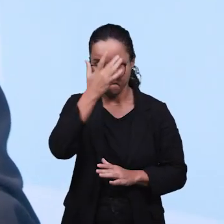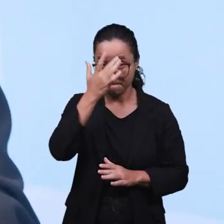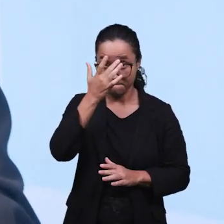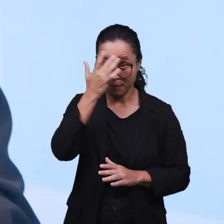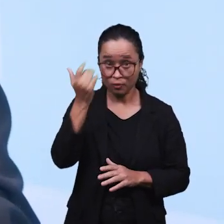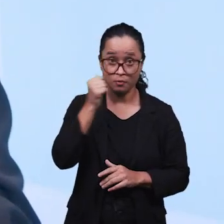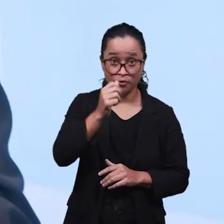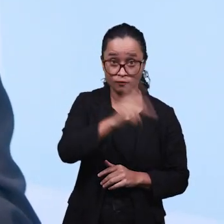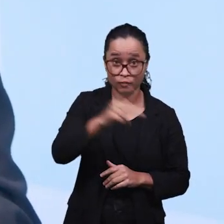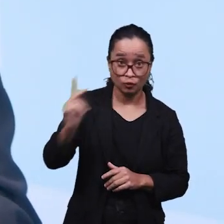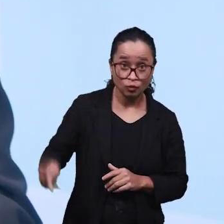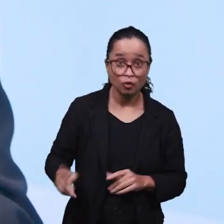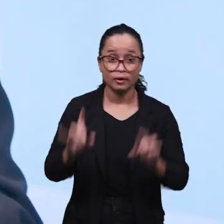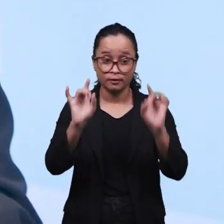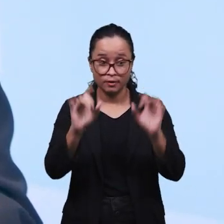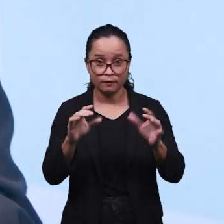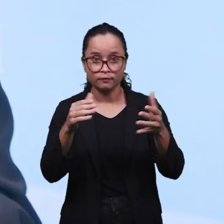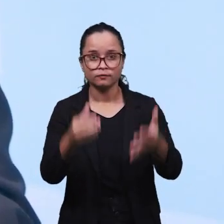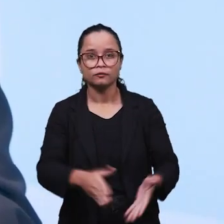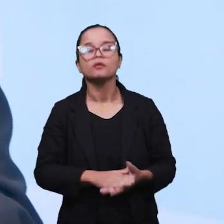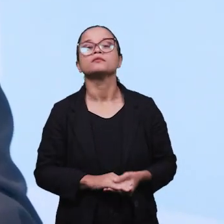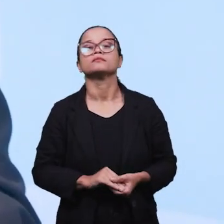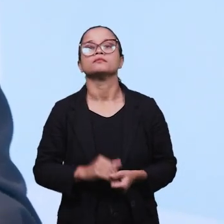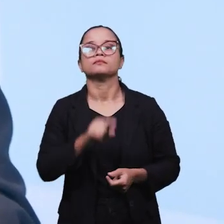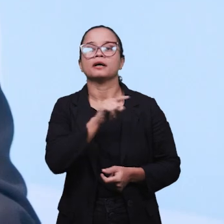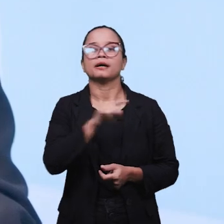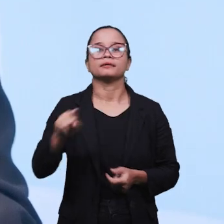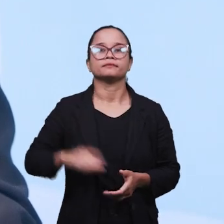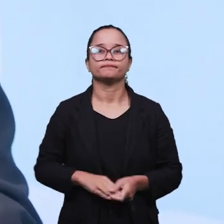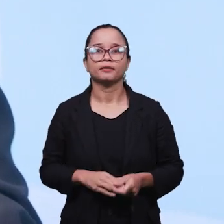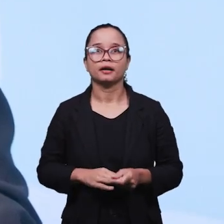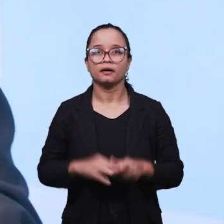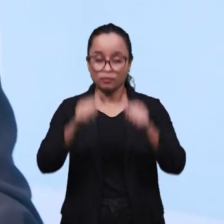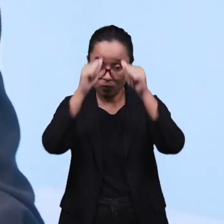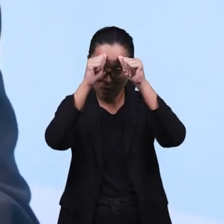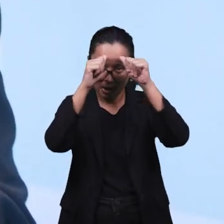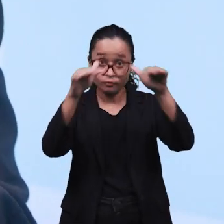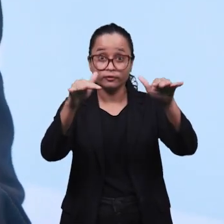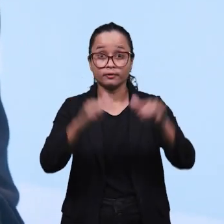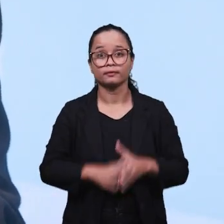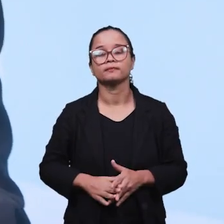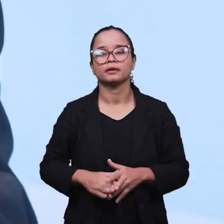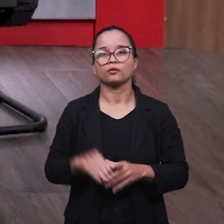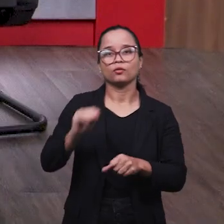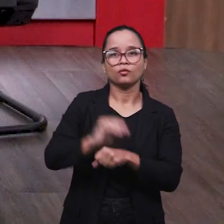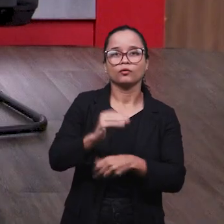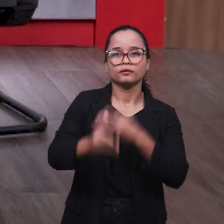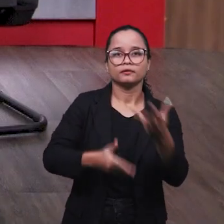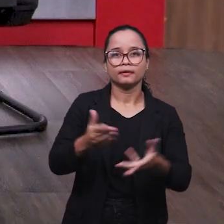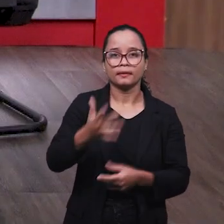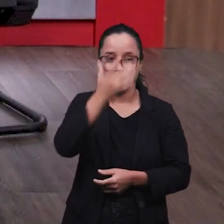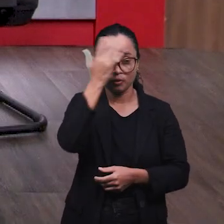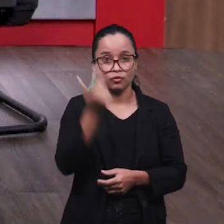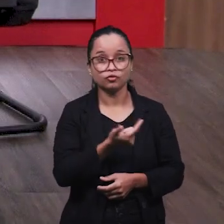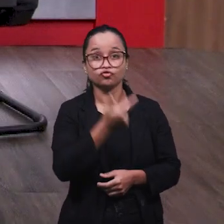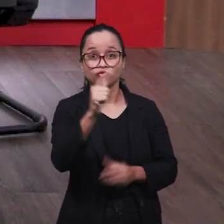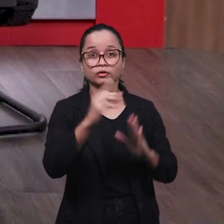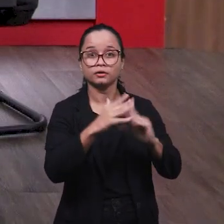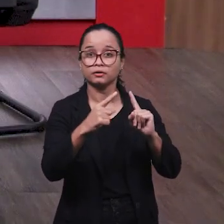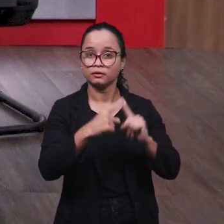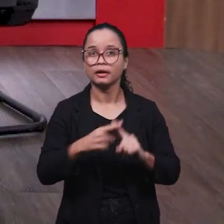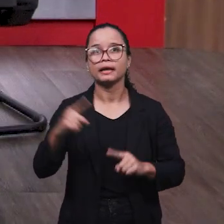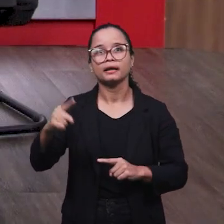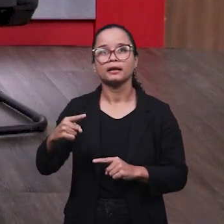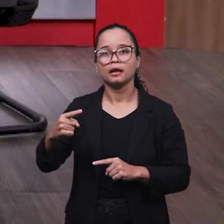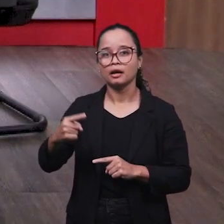com autista, e já mandamos o endereço da igreja para essa senhora. Veja você, uma pessoa que é de outra denominação, tomou